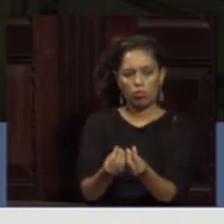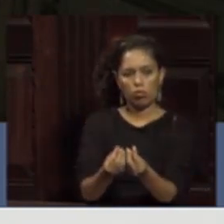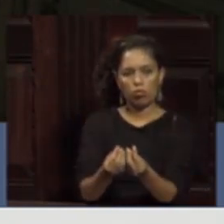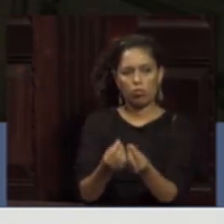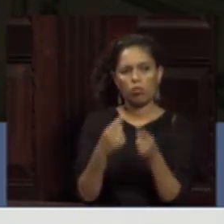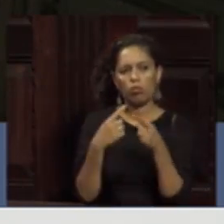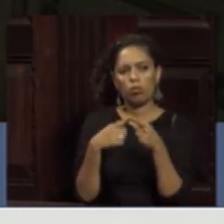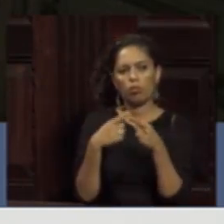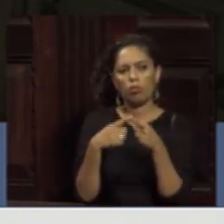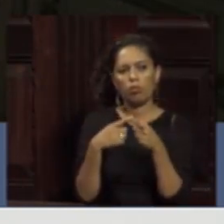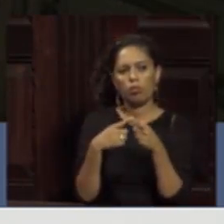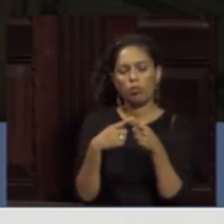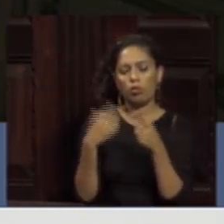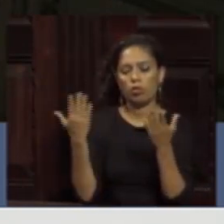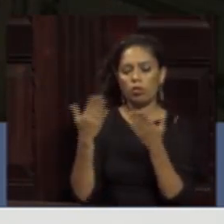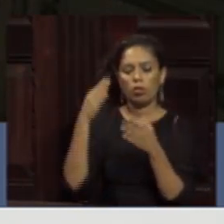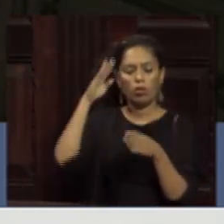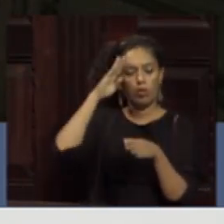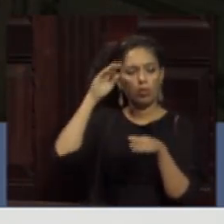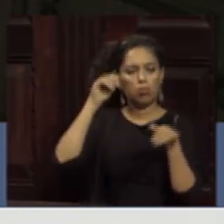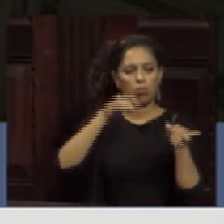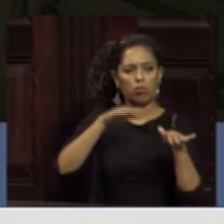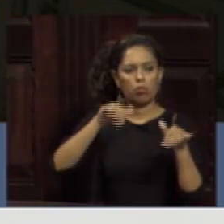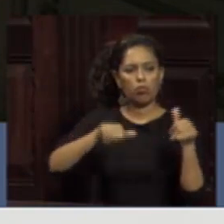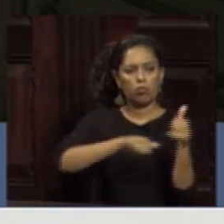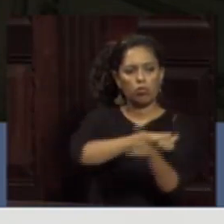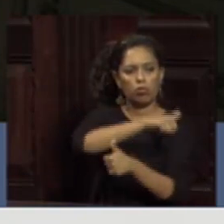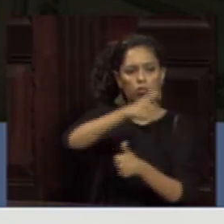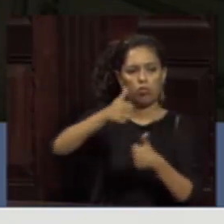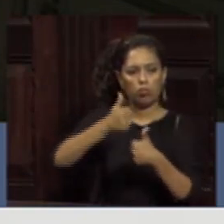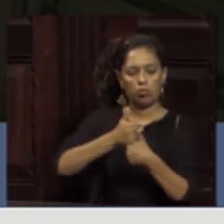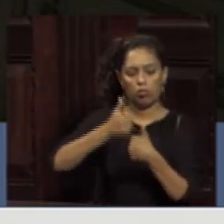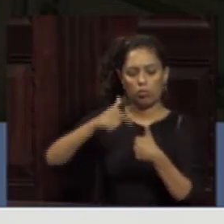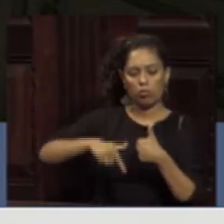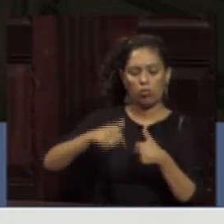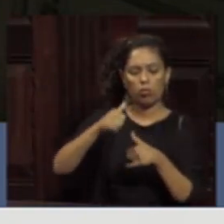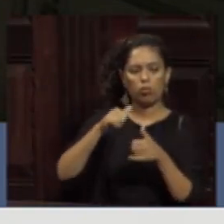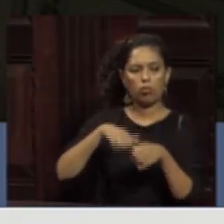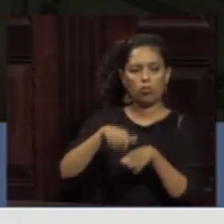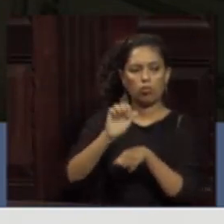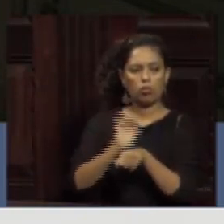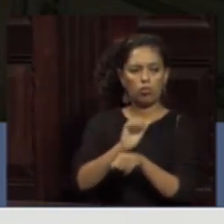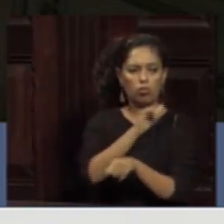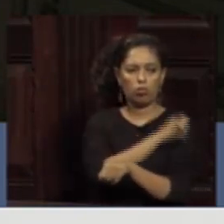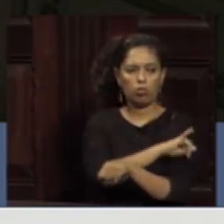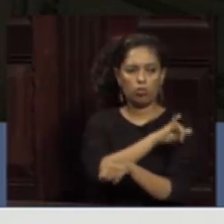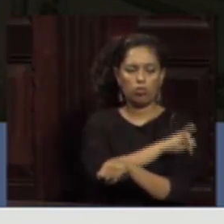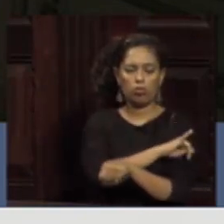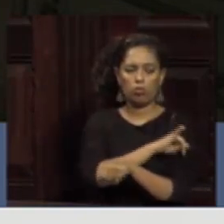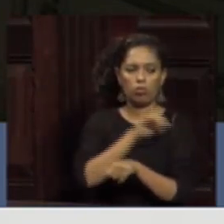em que há uma intervenção militar na segurança pública do Rio de Janeiro.